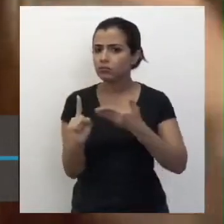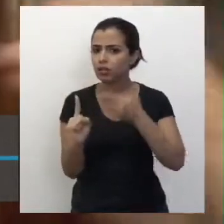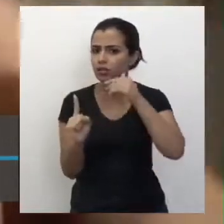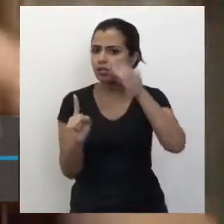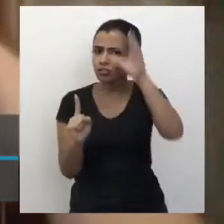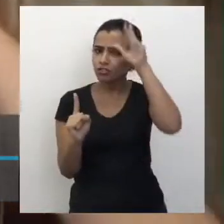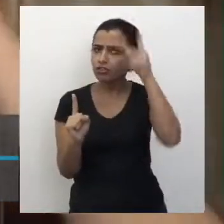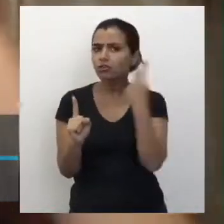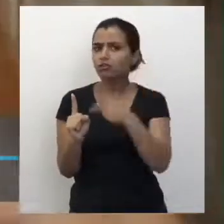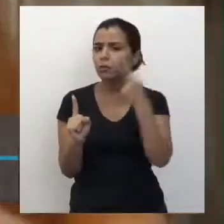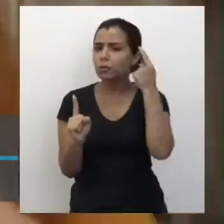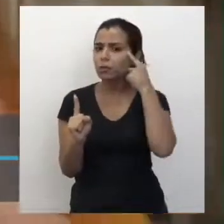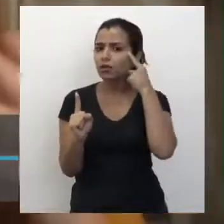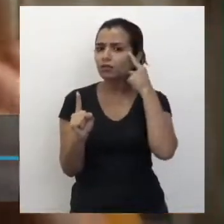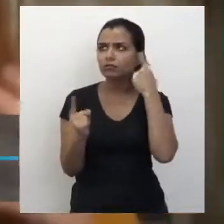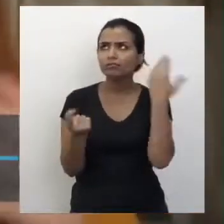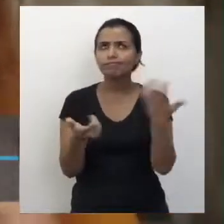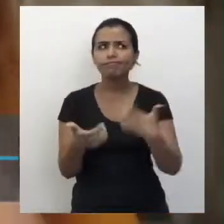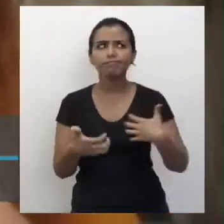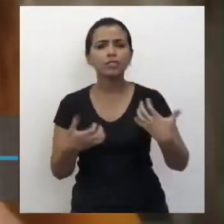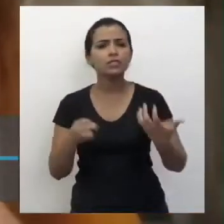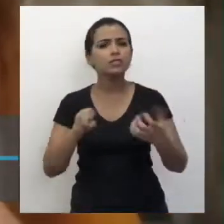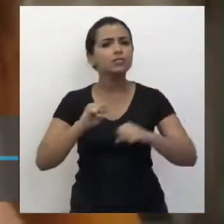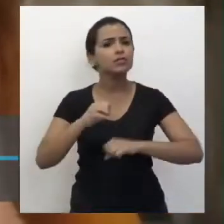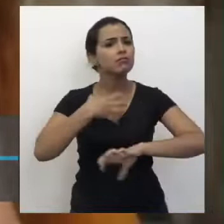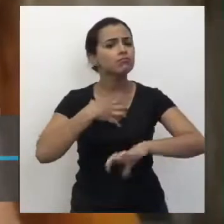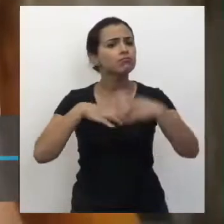estivéssemos nós naquela situação.